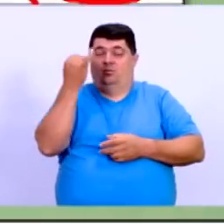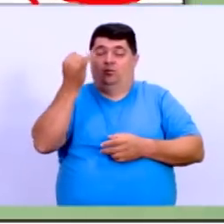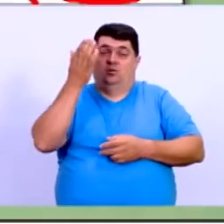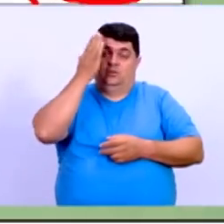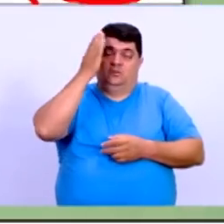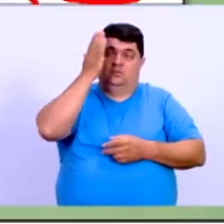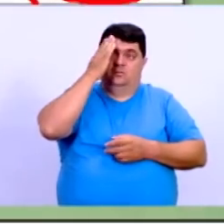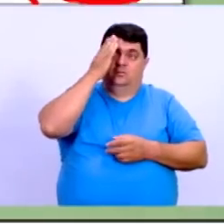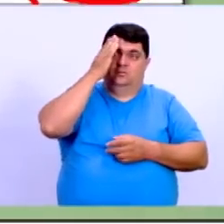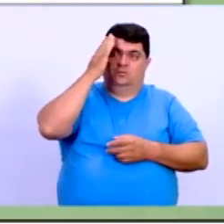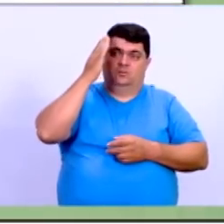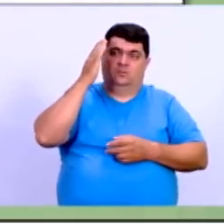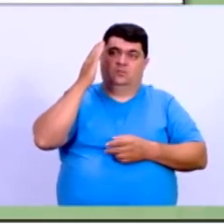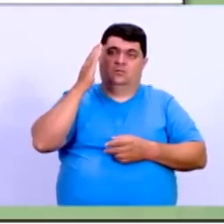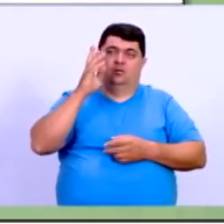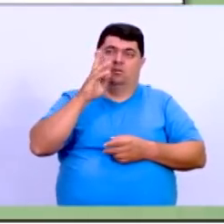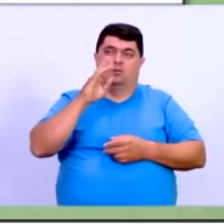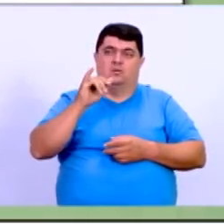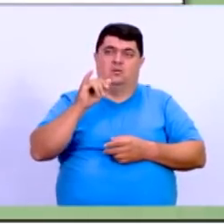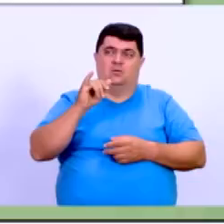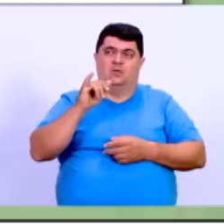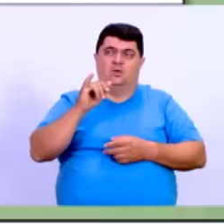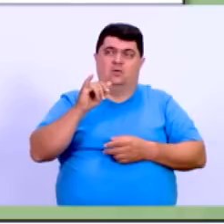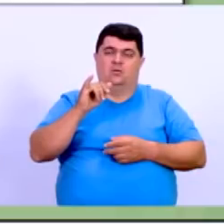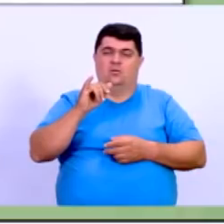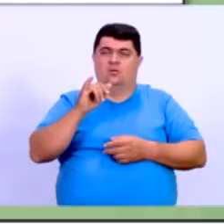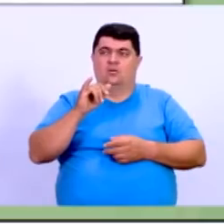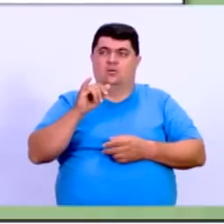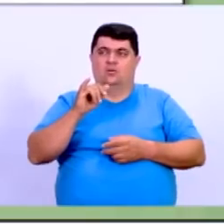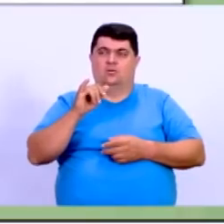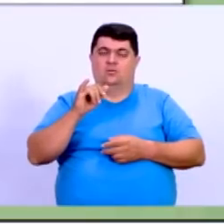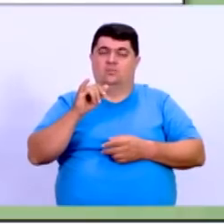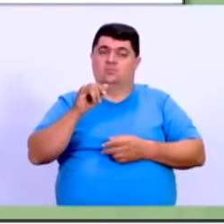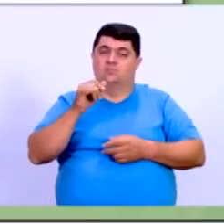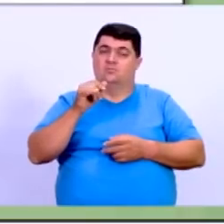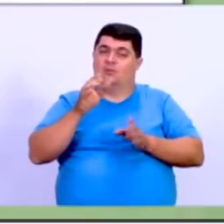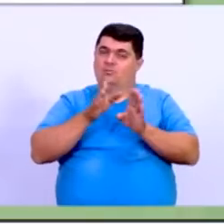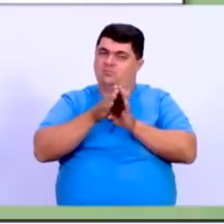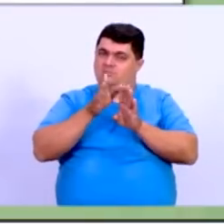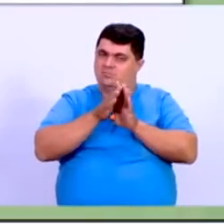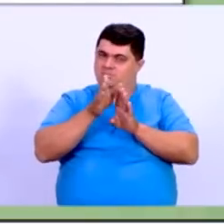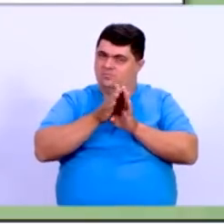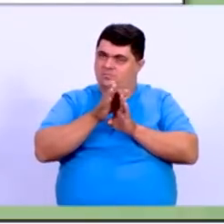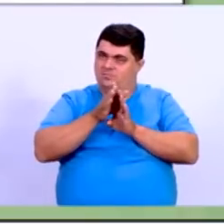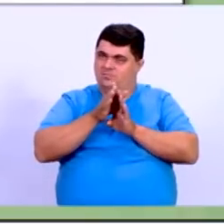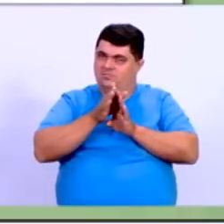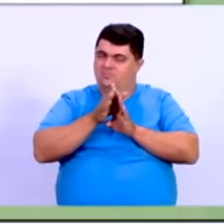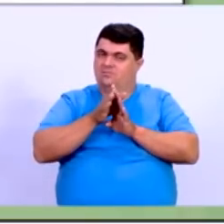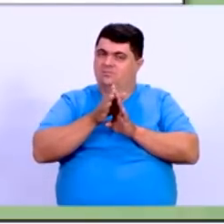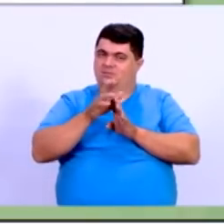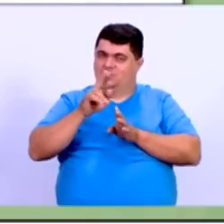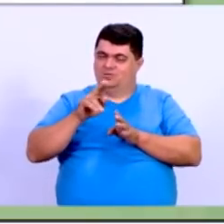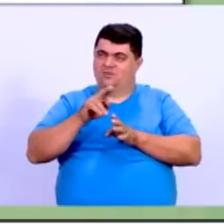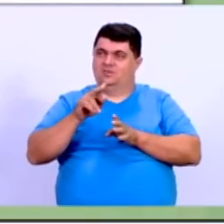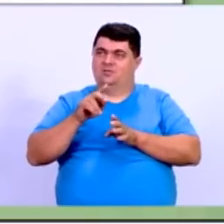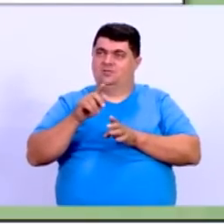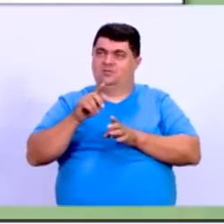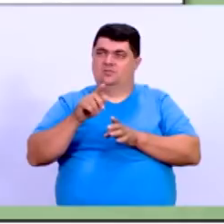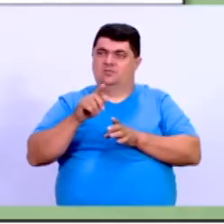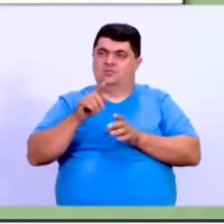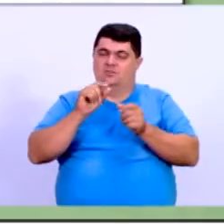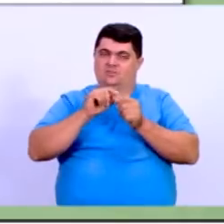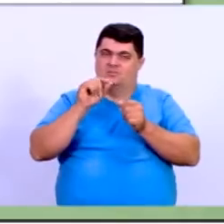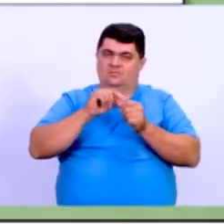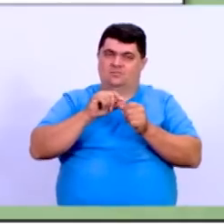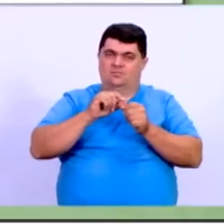importante, né? Vai a dica, né, professor? Que a gente fala assim, fica a dica. Fica a dica, por quê, né? Por que será, né? Então, ó, para